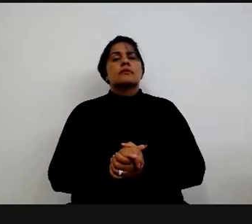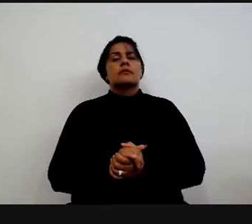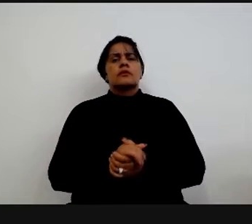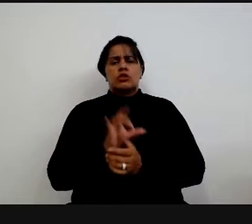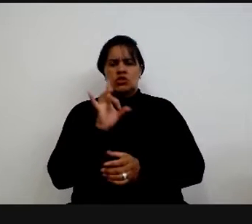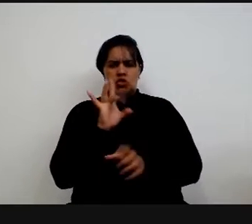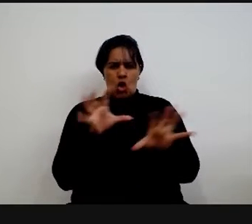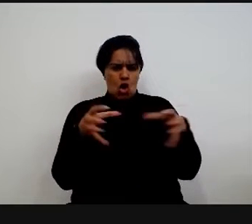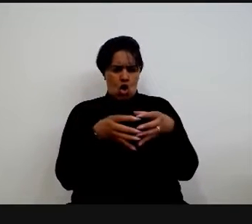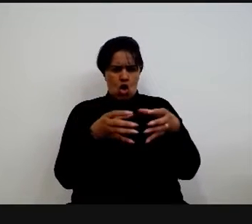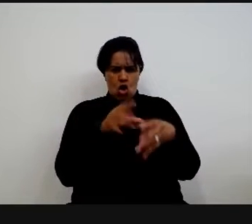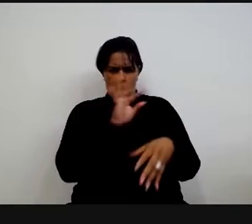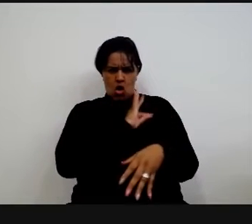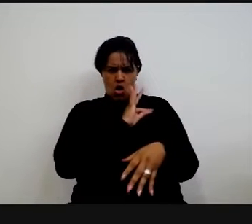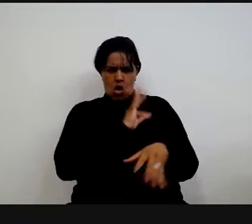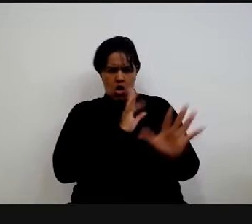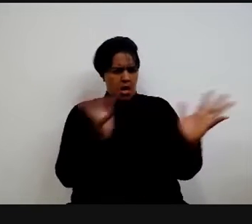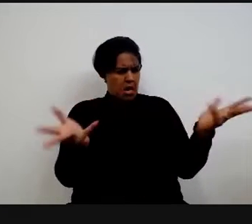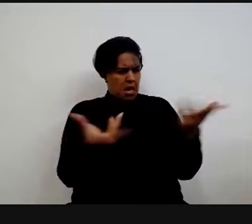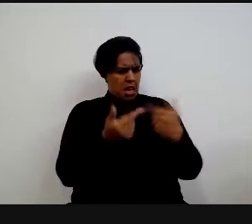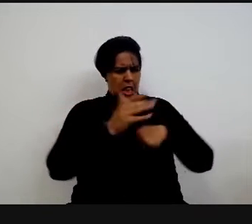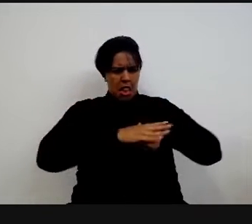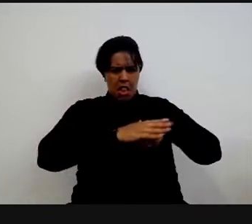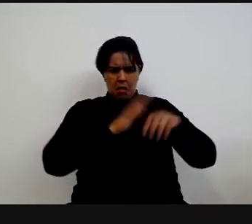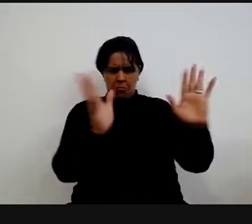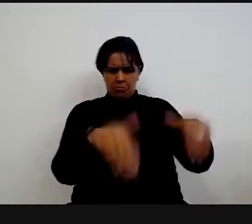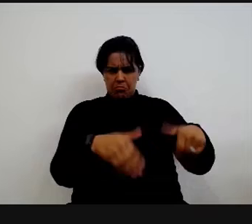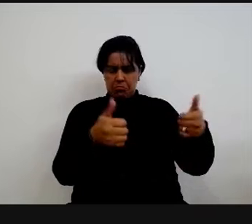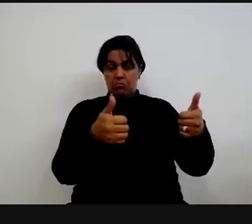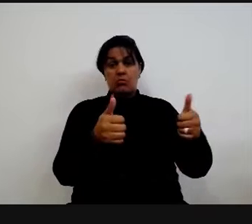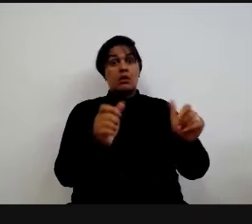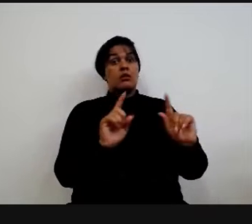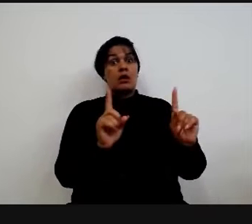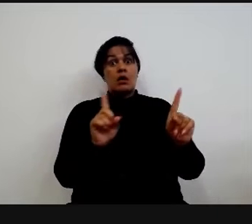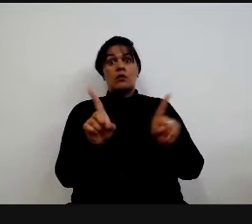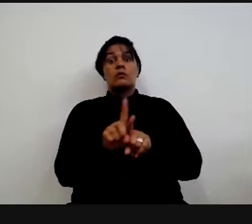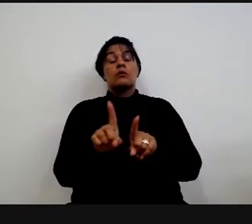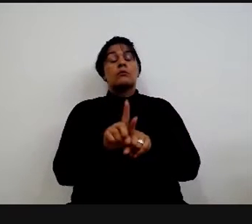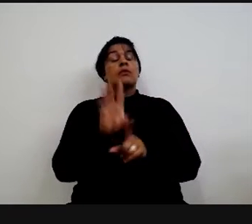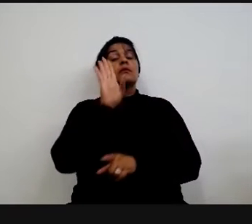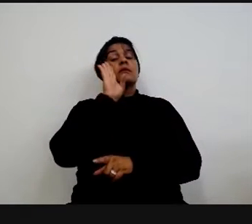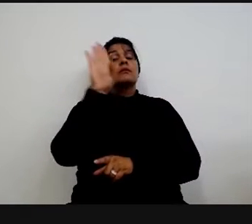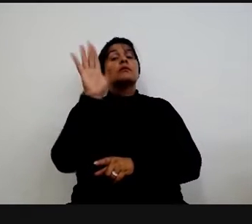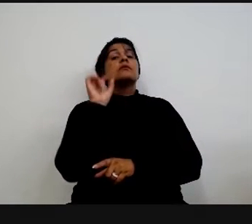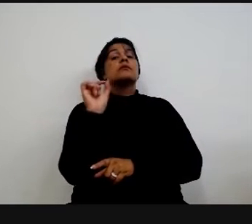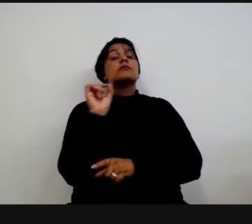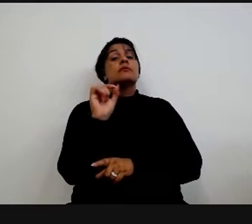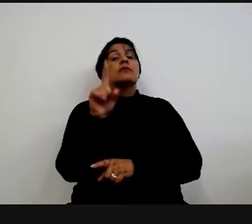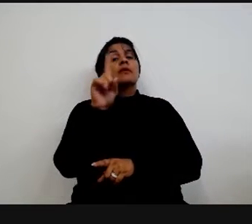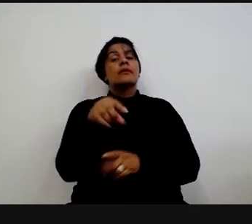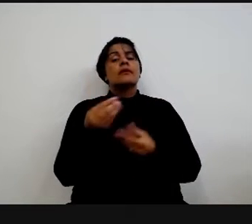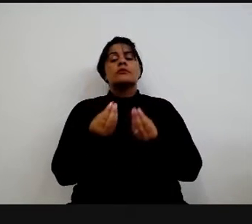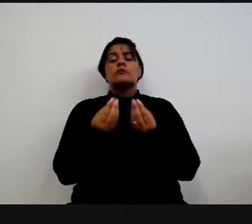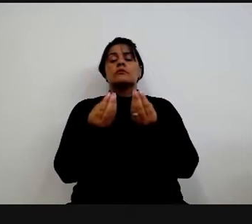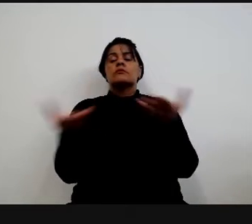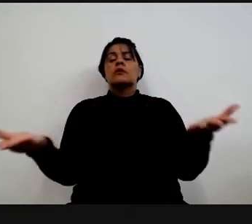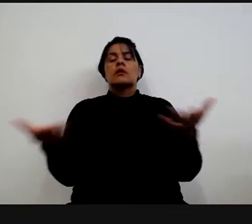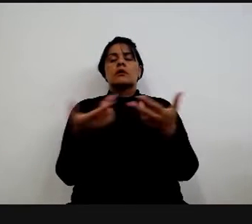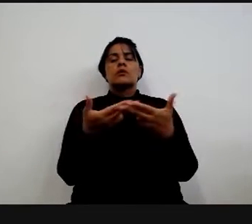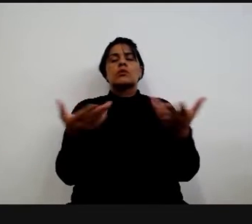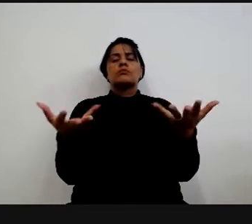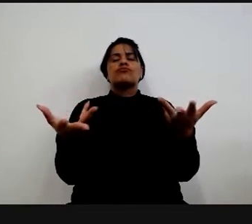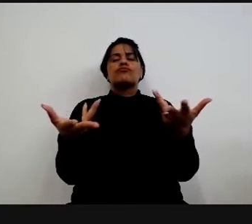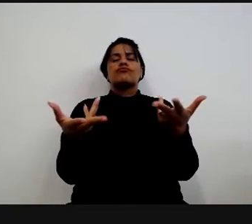com quadro técnico competente, preparado, especializado, mas principalmente pelo que elas oferecem em termos